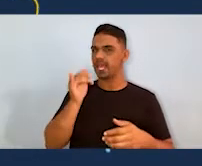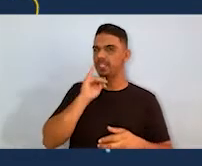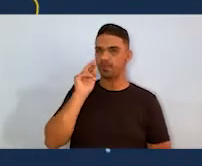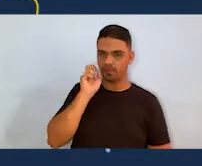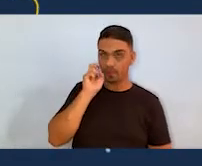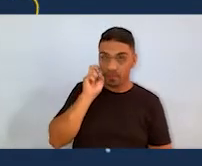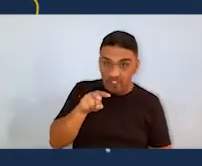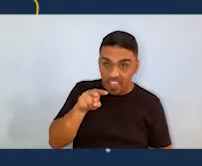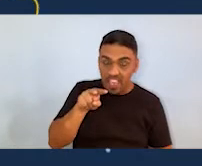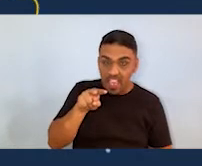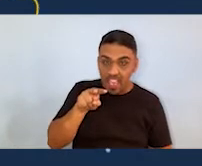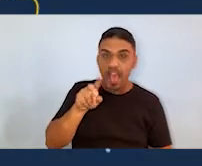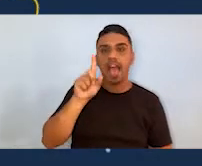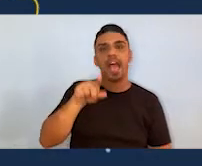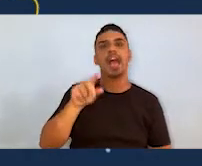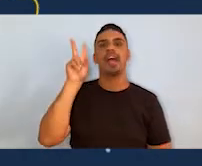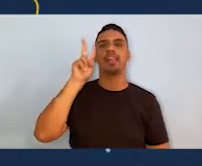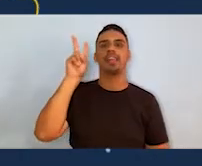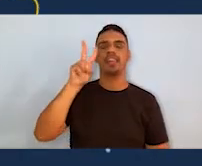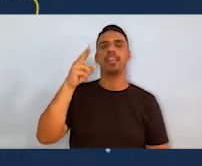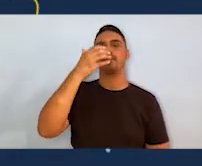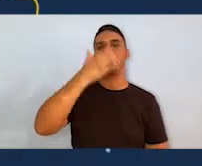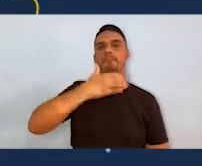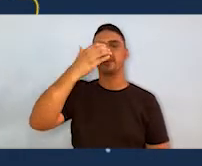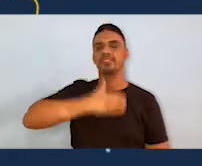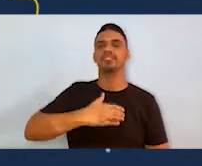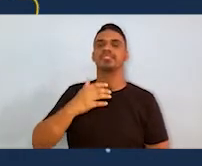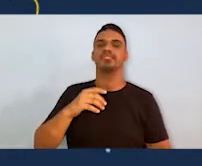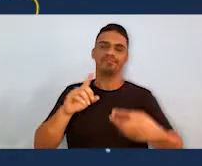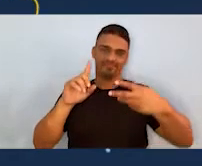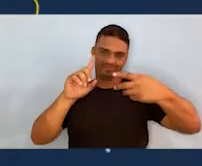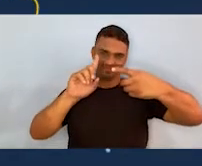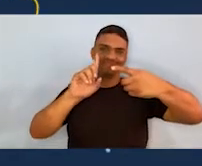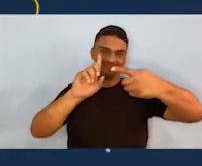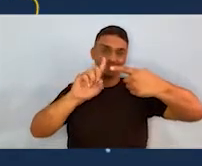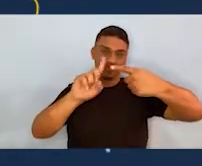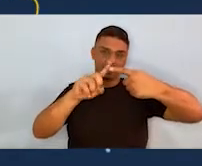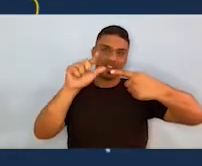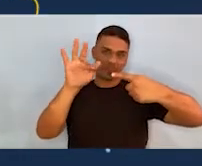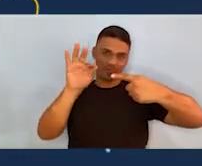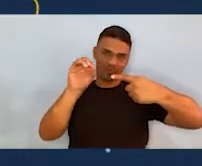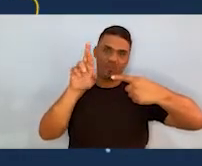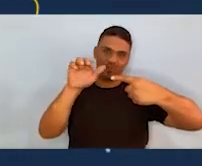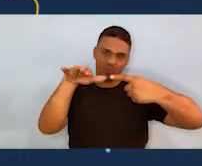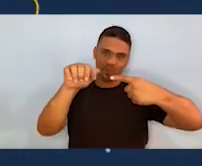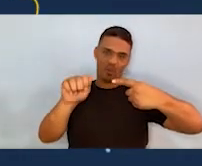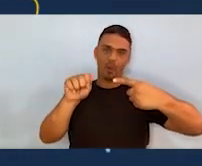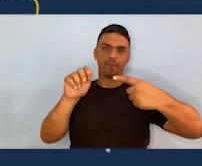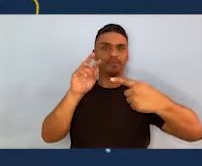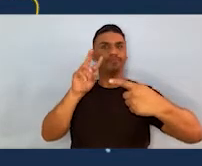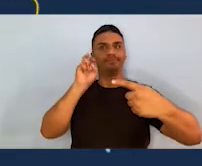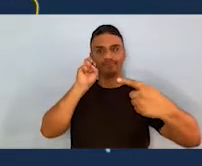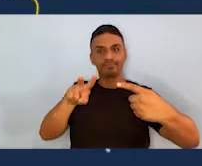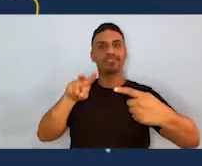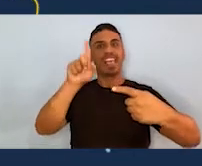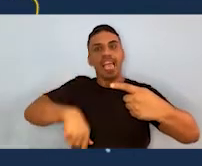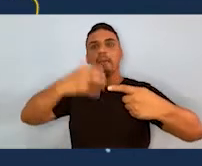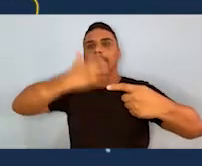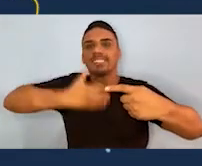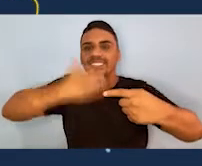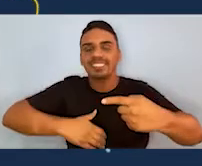uma maçã. Então, se você olhar e falar, putz, eu estou fazendo uma coisa que eu bato o olho e eu consigo